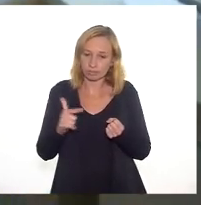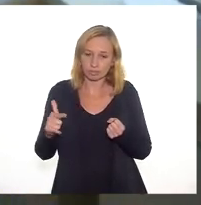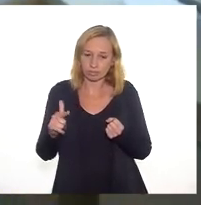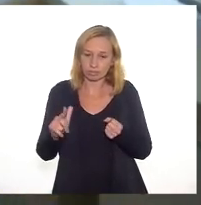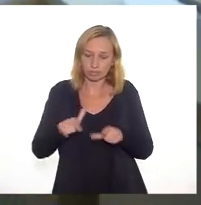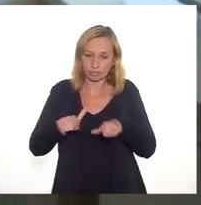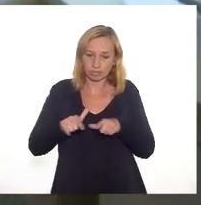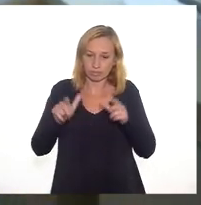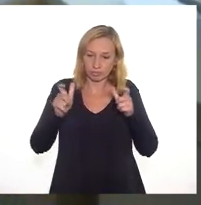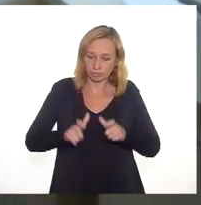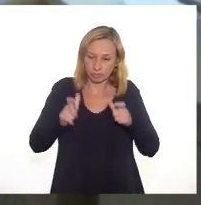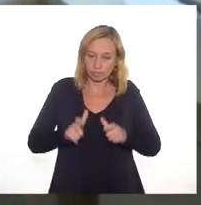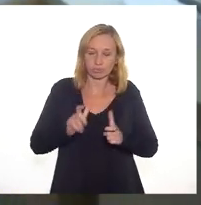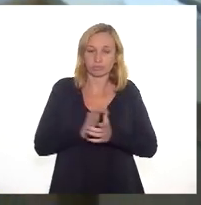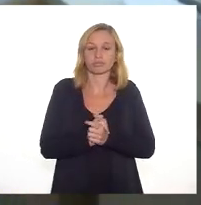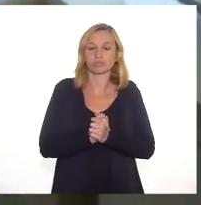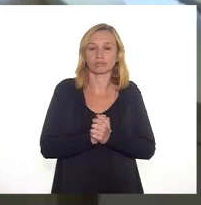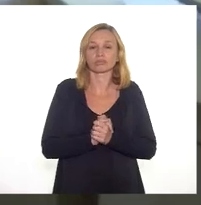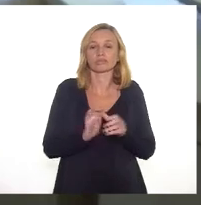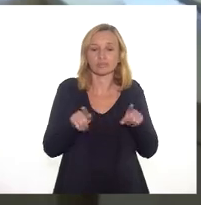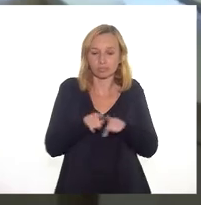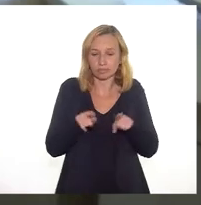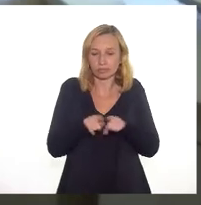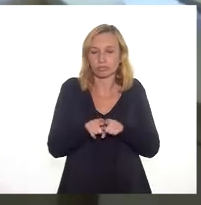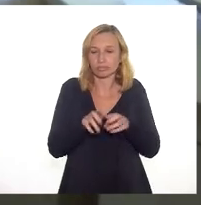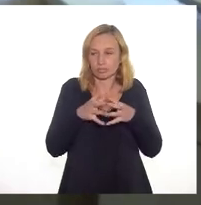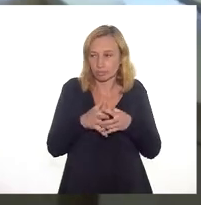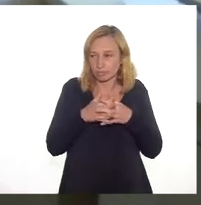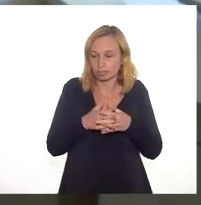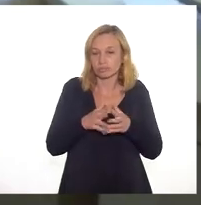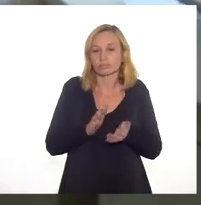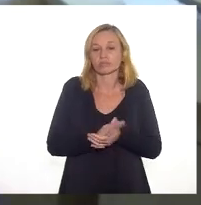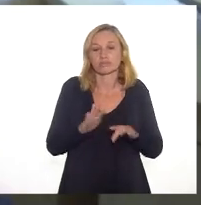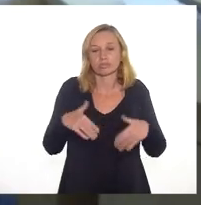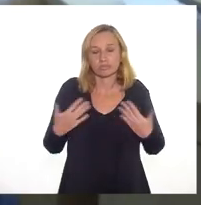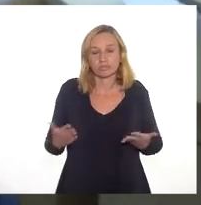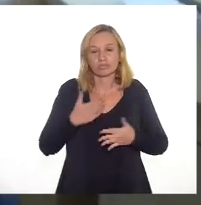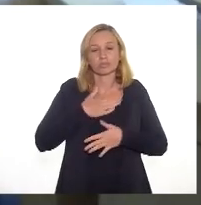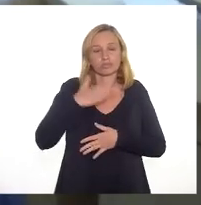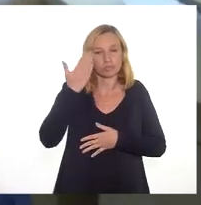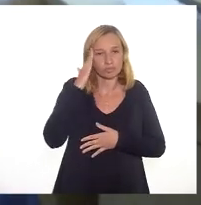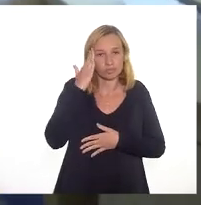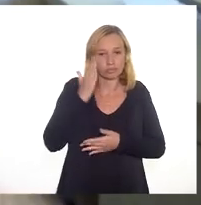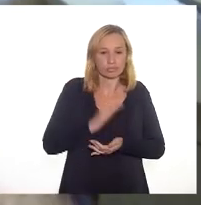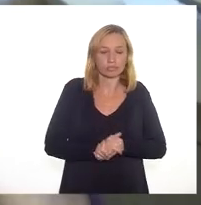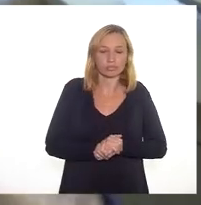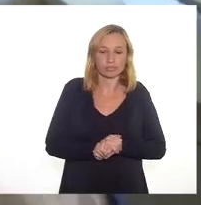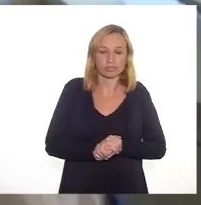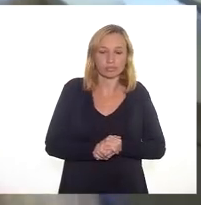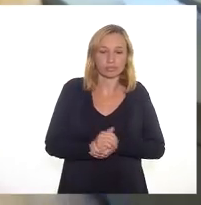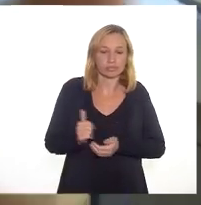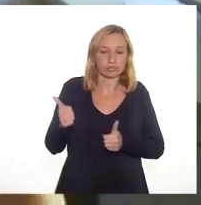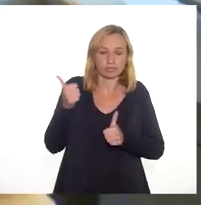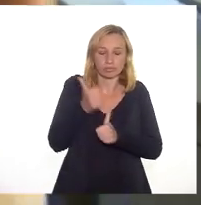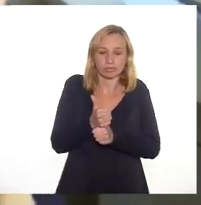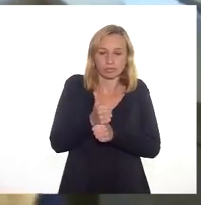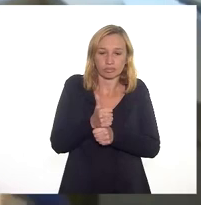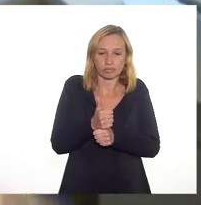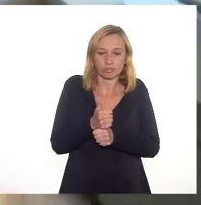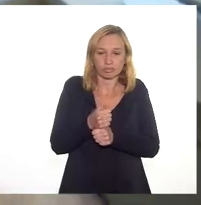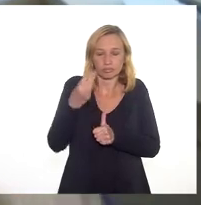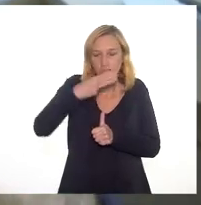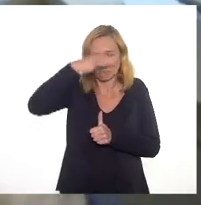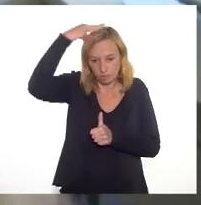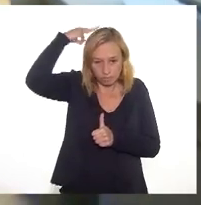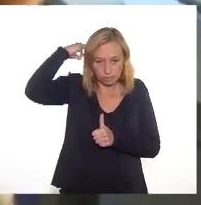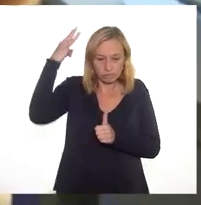aqui. Então, mediou-se também esse conflito. Então, no meu entendimento, o substitutivo que o Márcio Pacheco